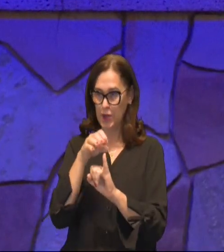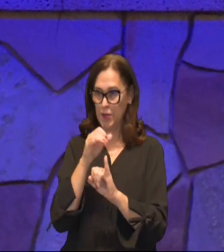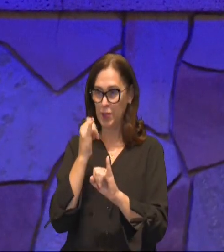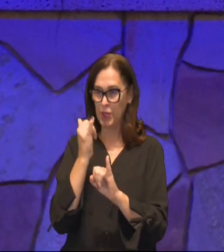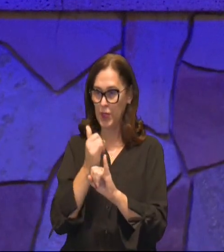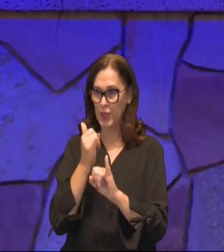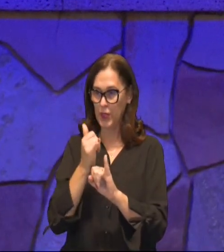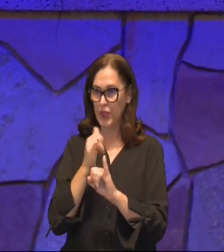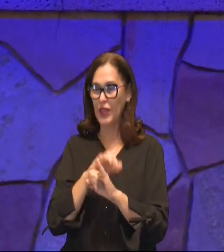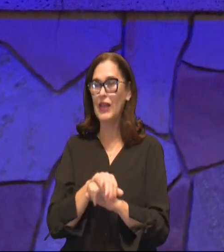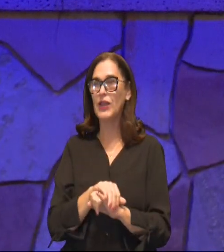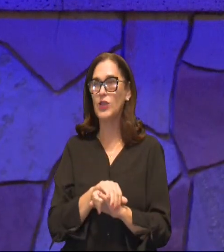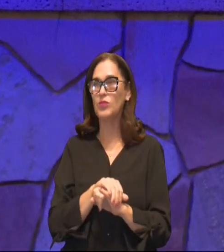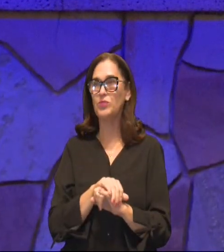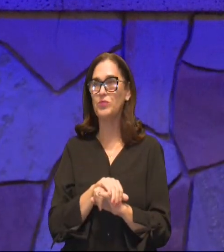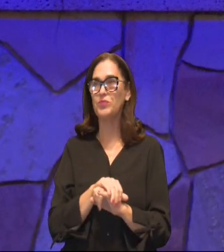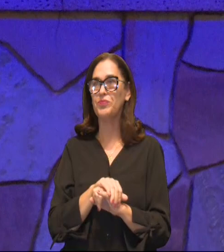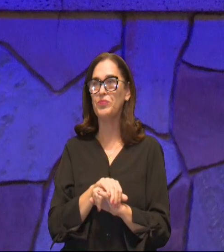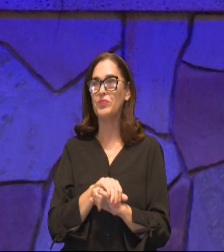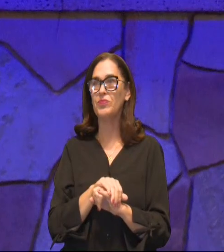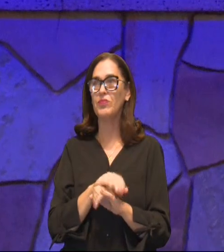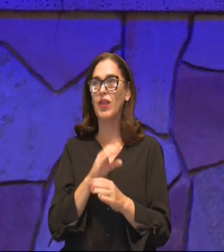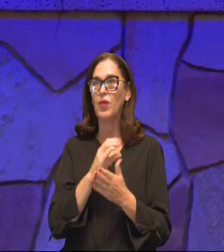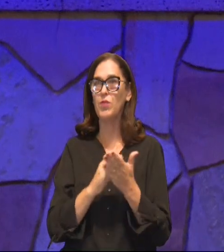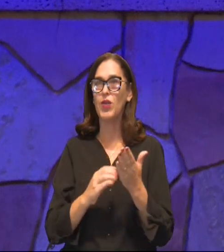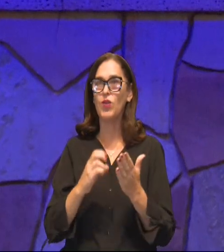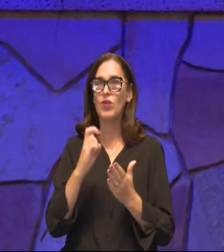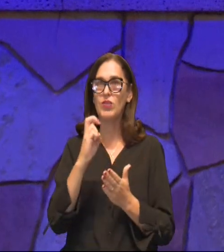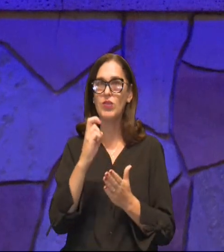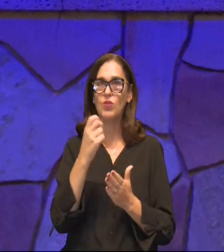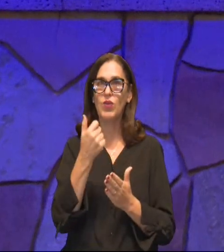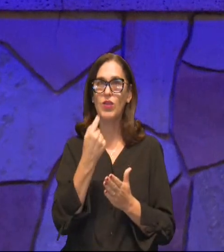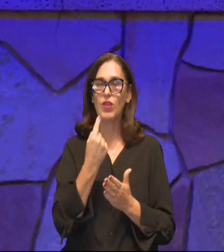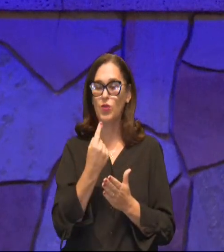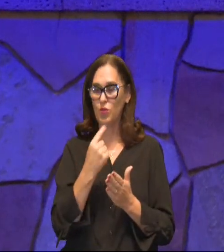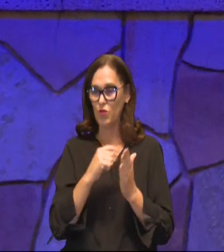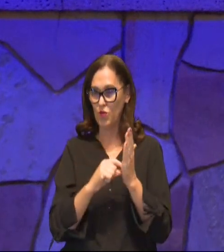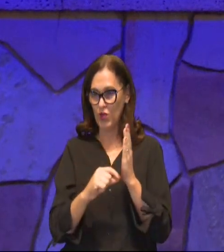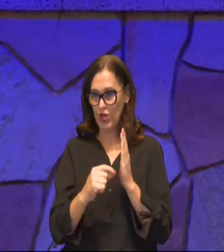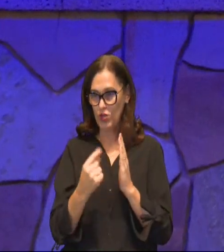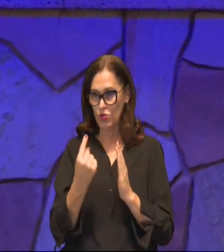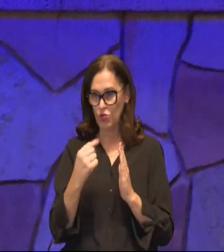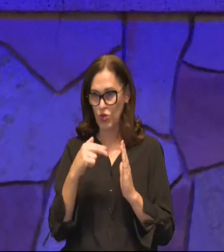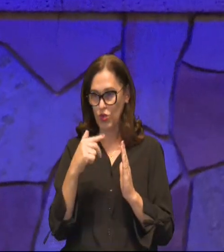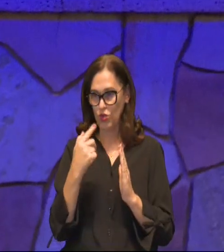que desejarem poderão acompanhar na nossa tela.